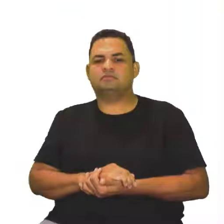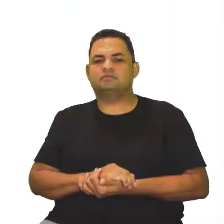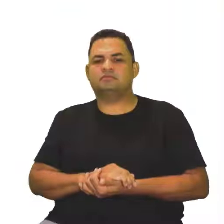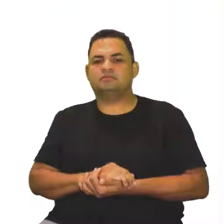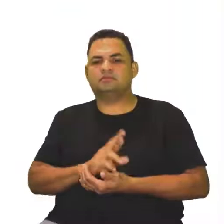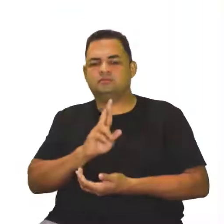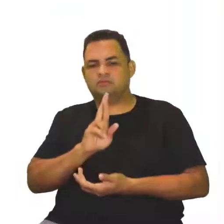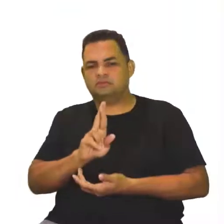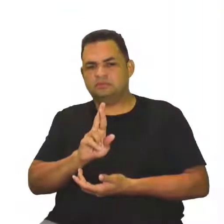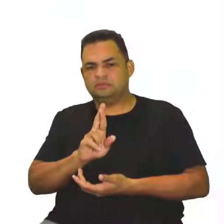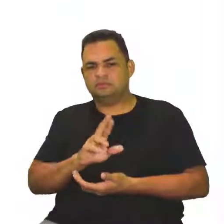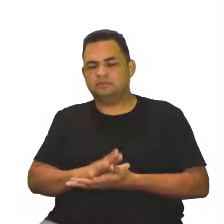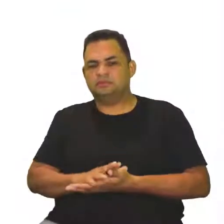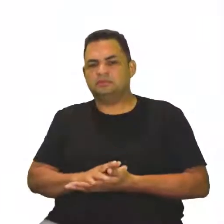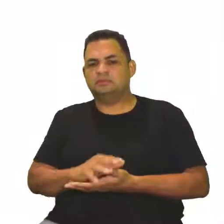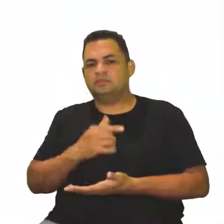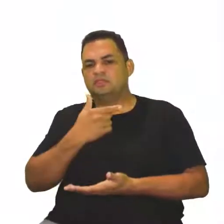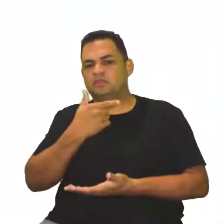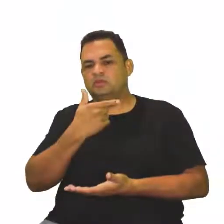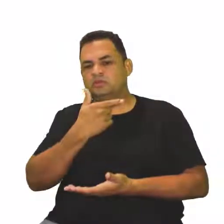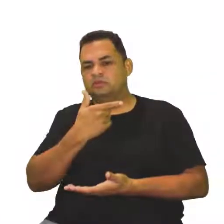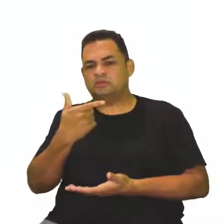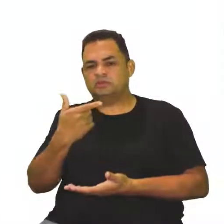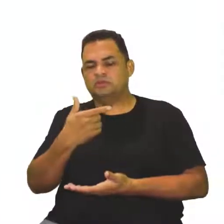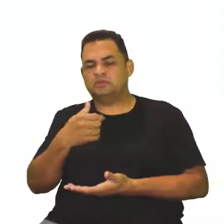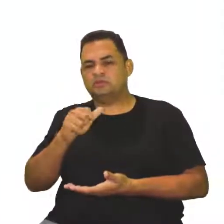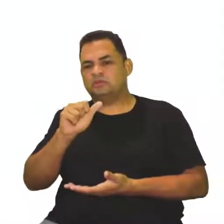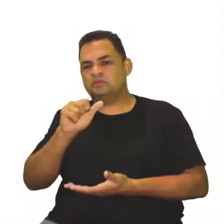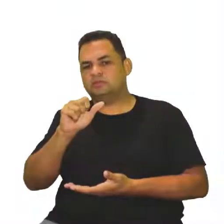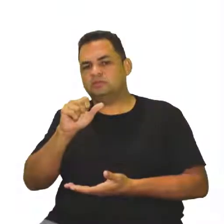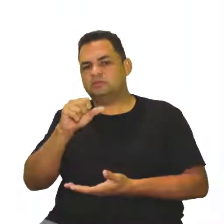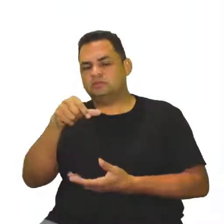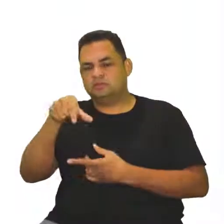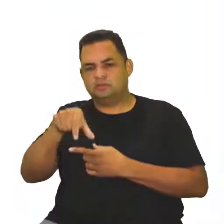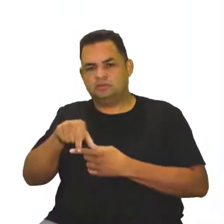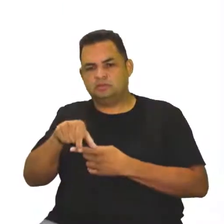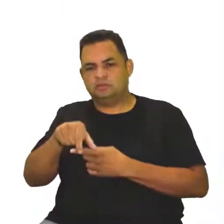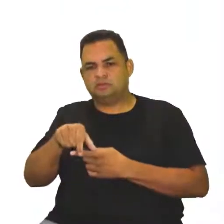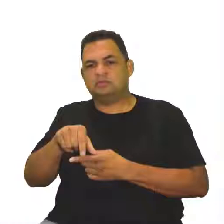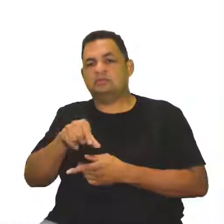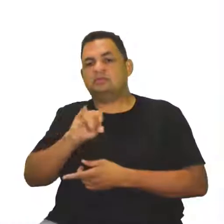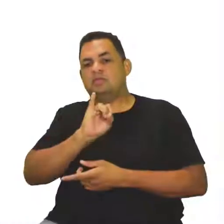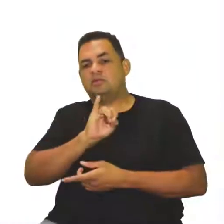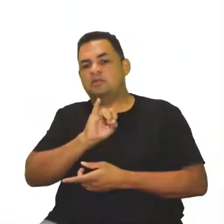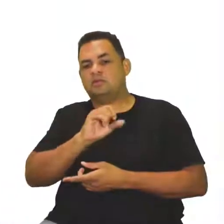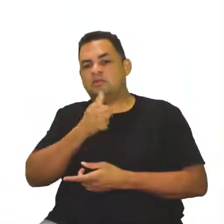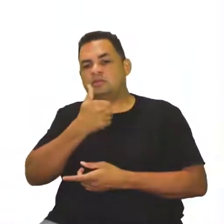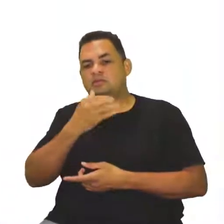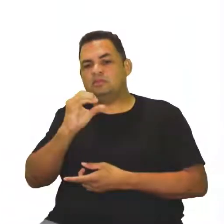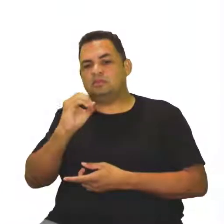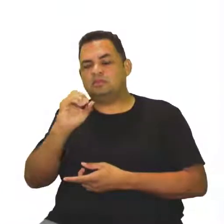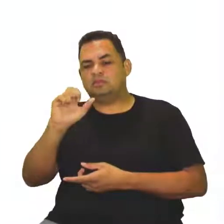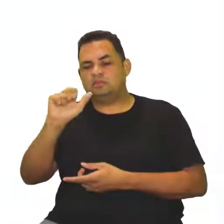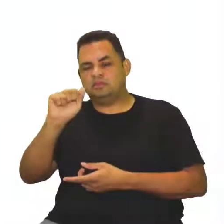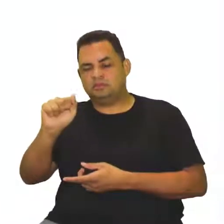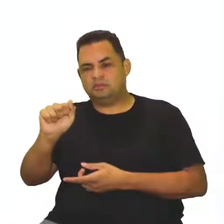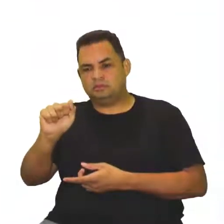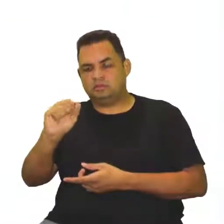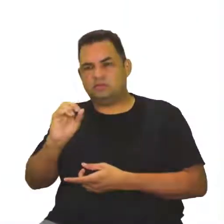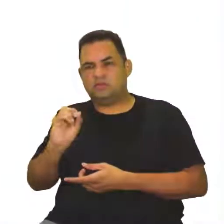A resistência do chuveiro é 22 ohms. E a corrente que alimenta ali é 10 amperes,